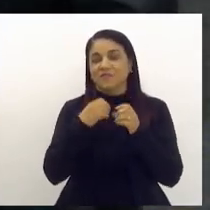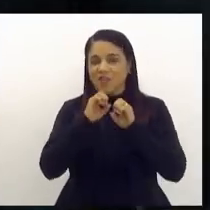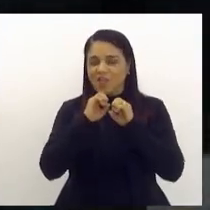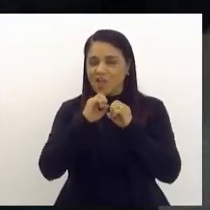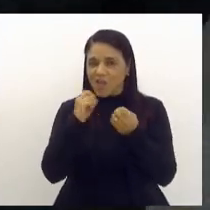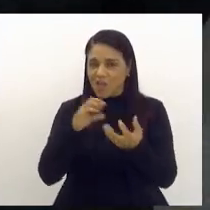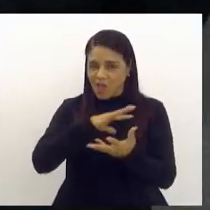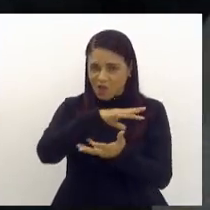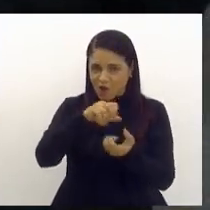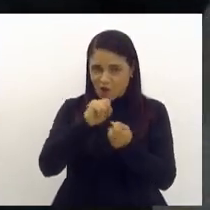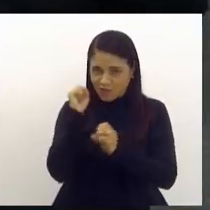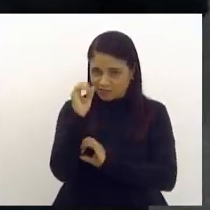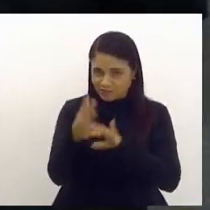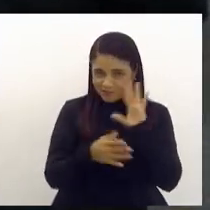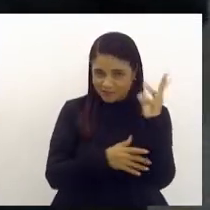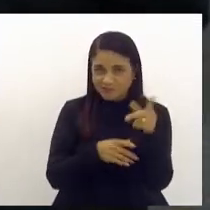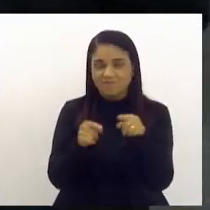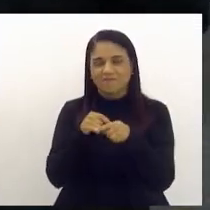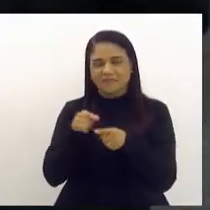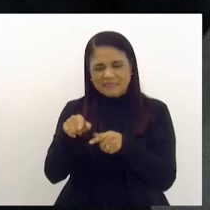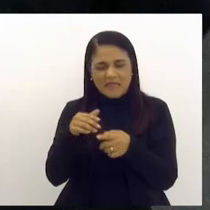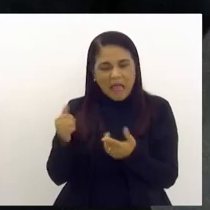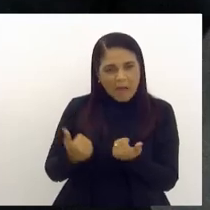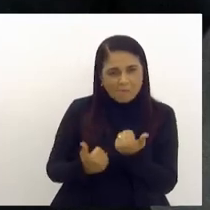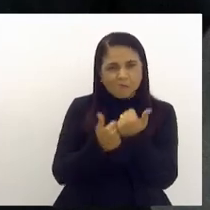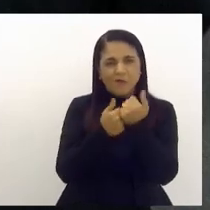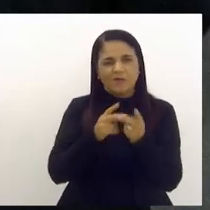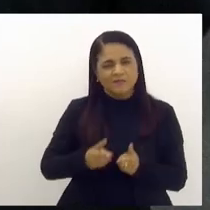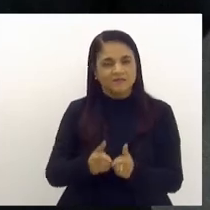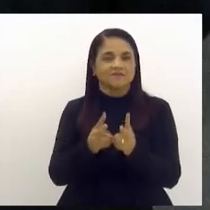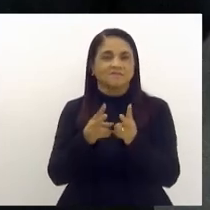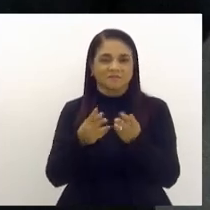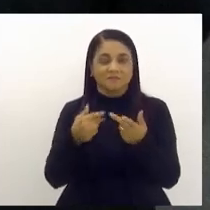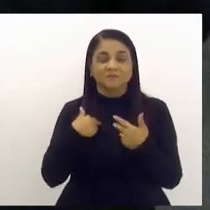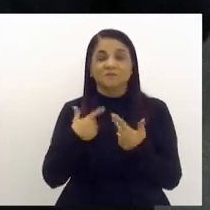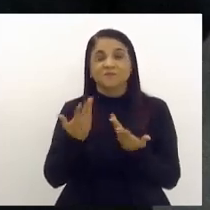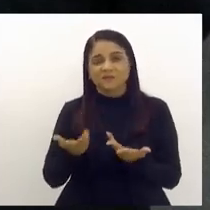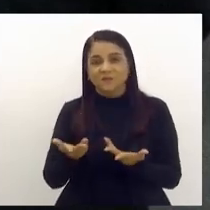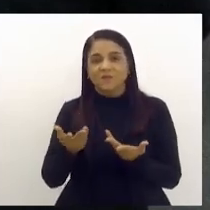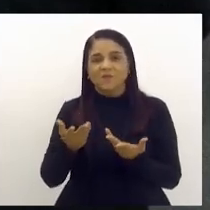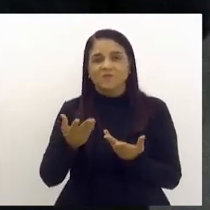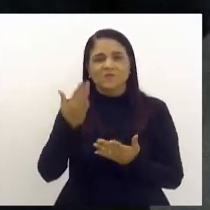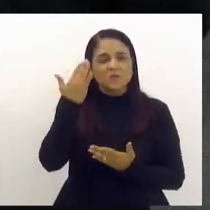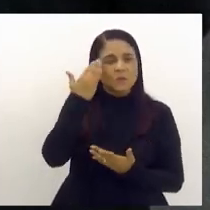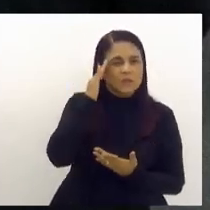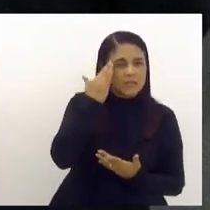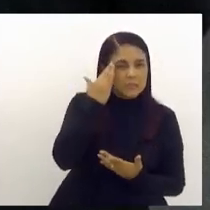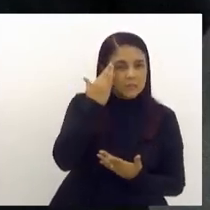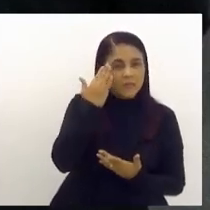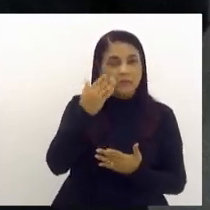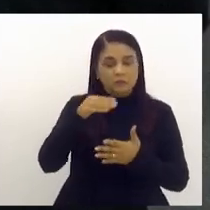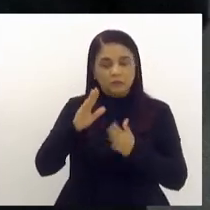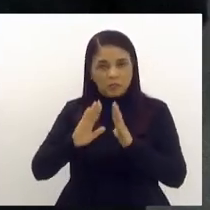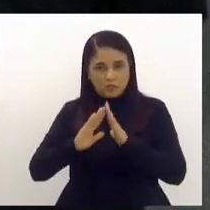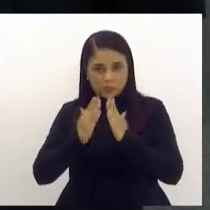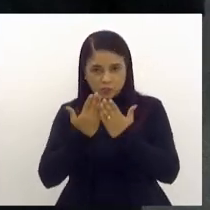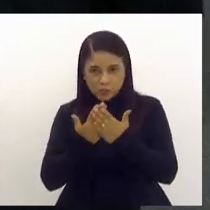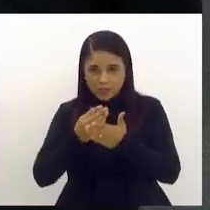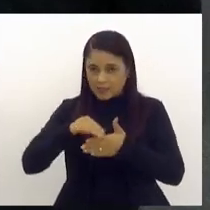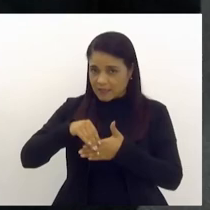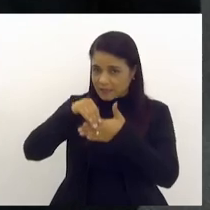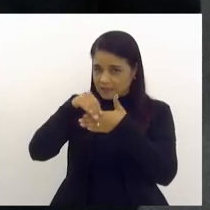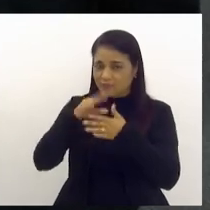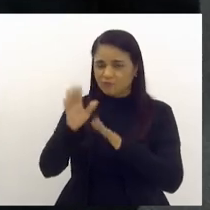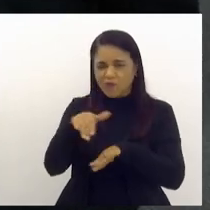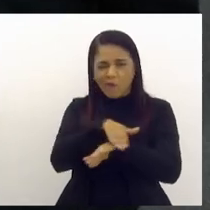um jeitinho, mas acaba apoiando. Em relação à questão do entendimento do Colégio de Deus, já falei com o presidente